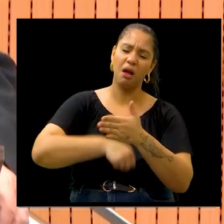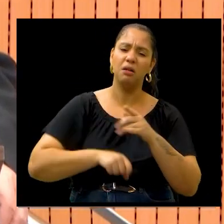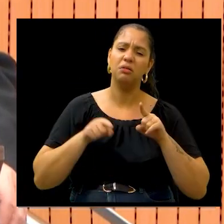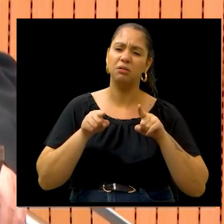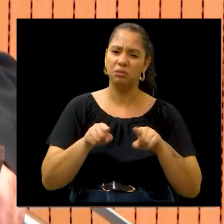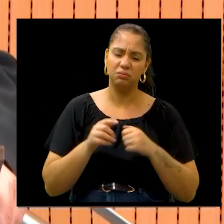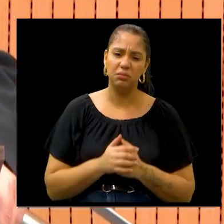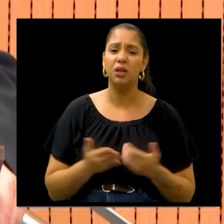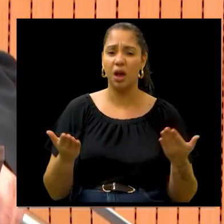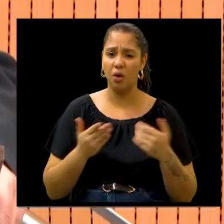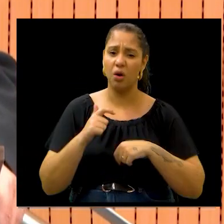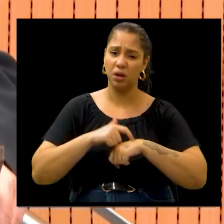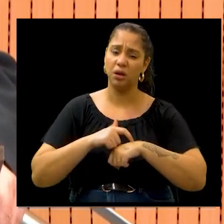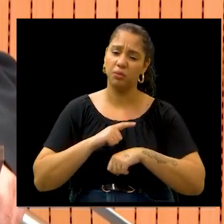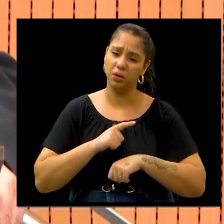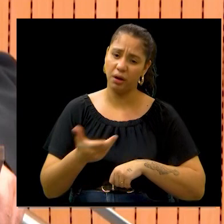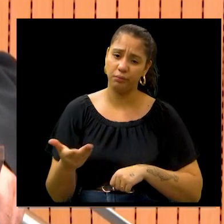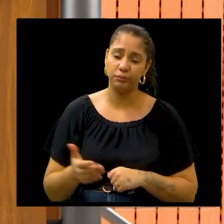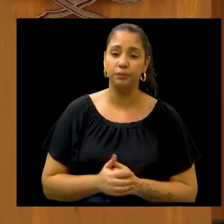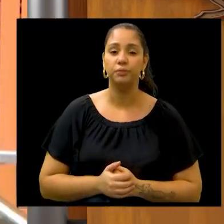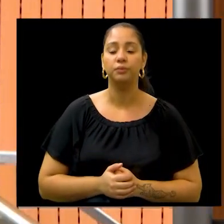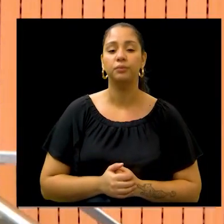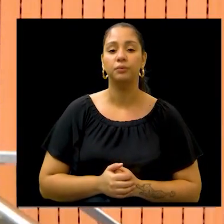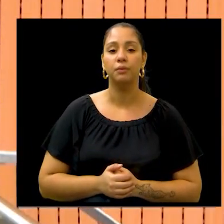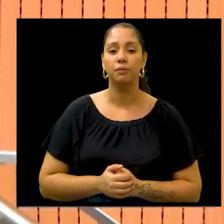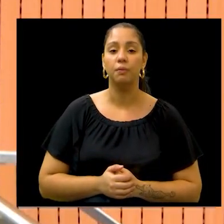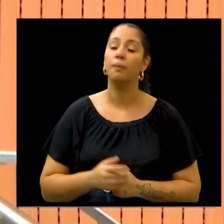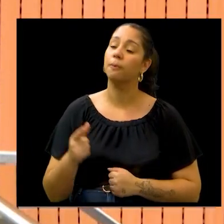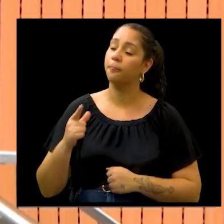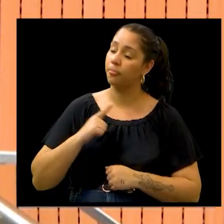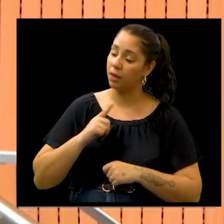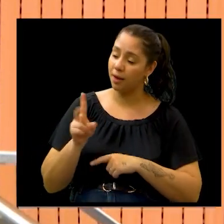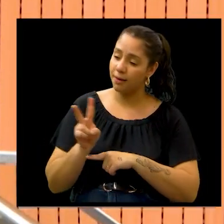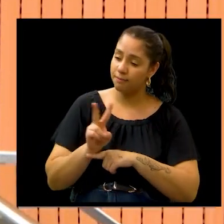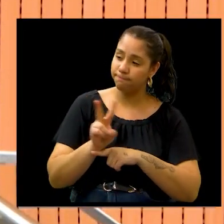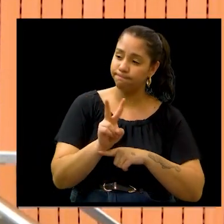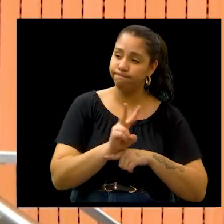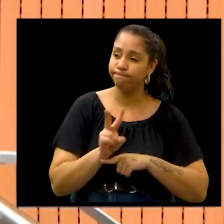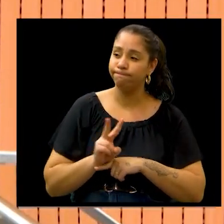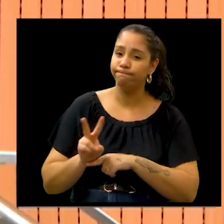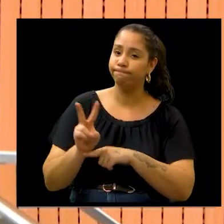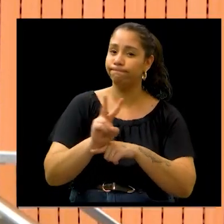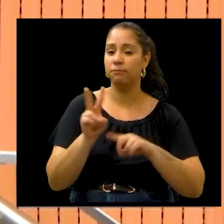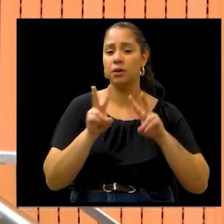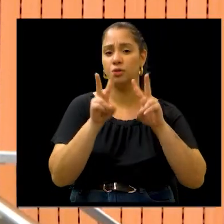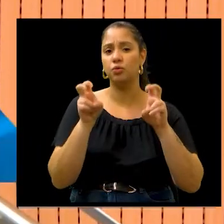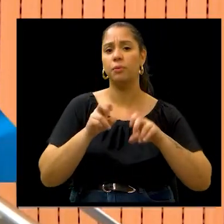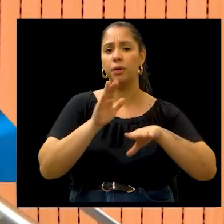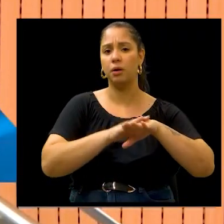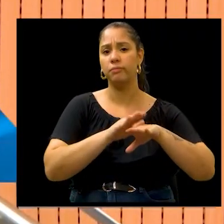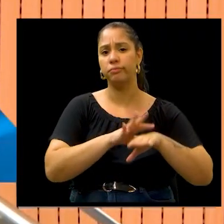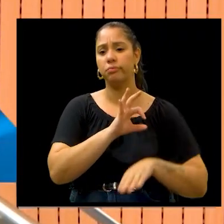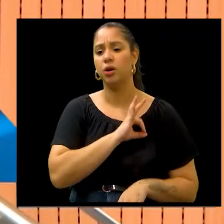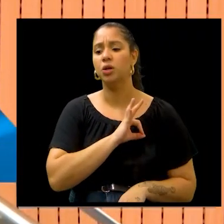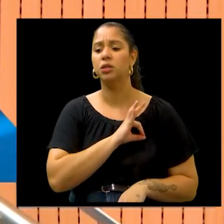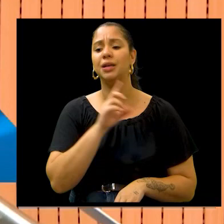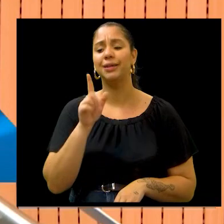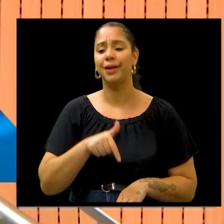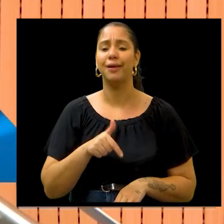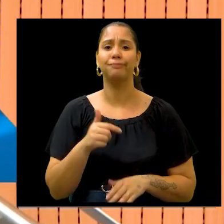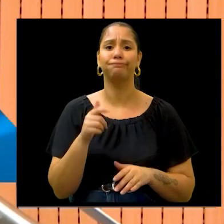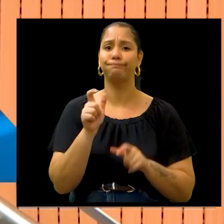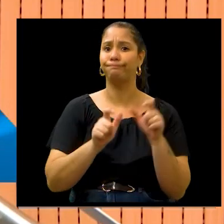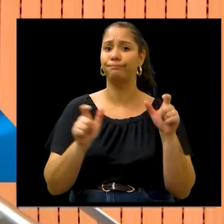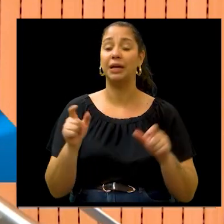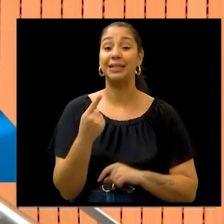lutar pela família enquanto há tempo. Há toda uma investigação sendo feita sobre essa ação policial que